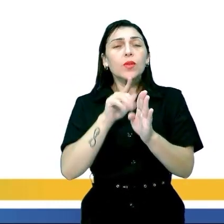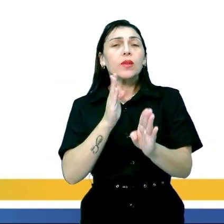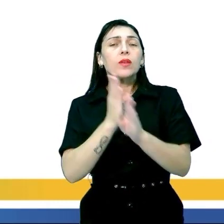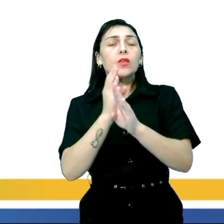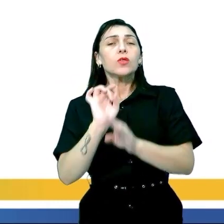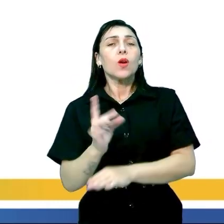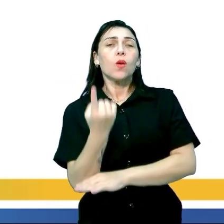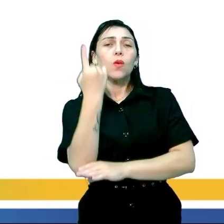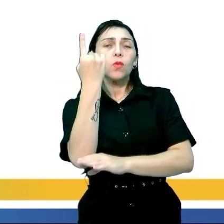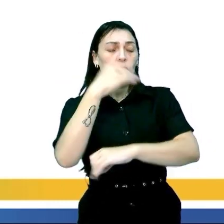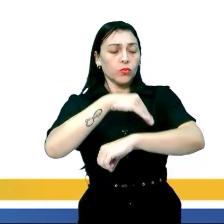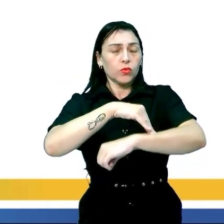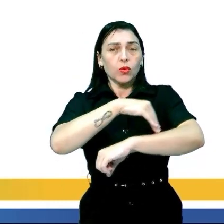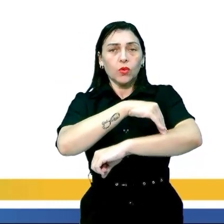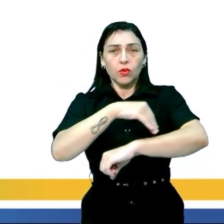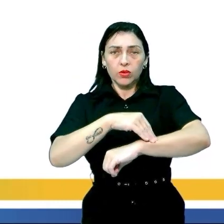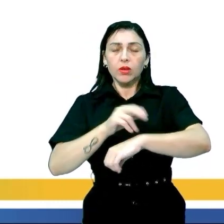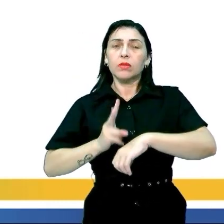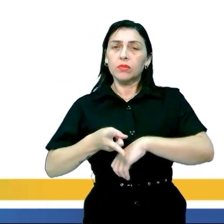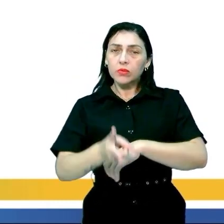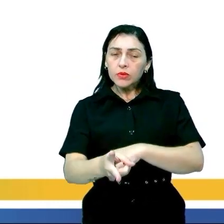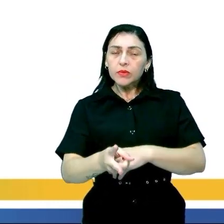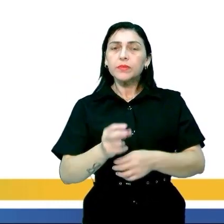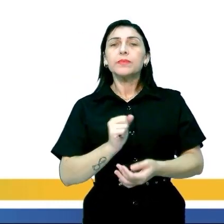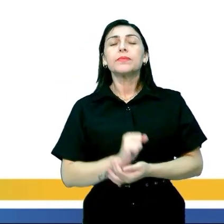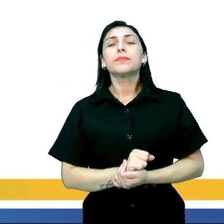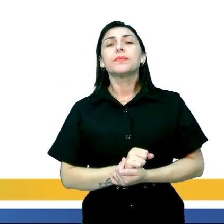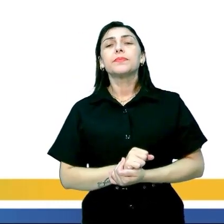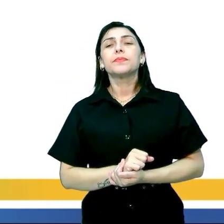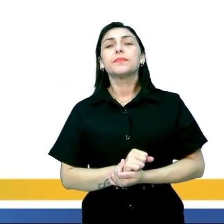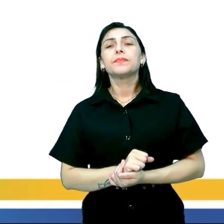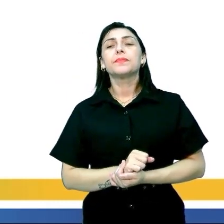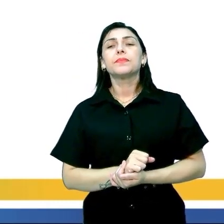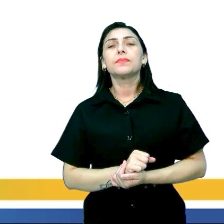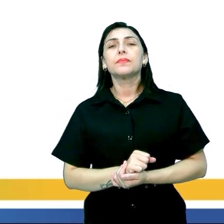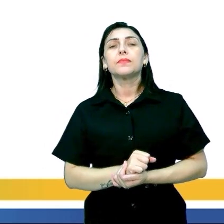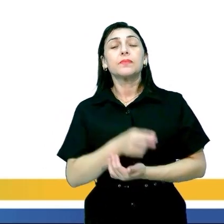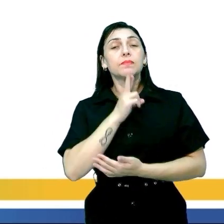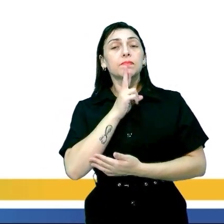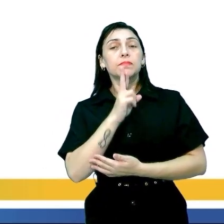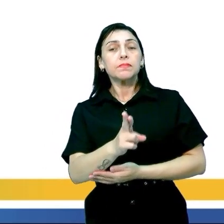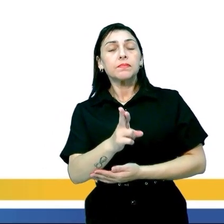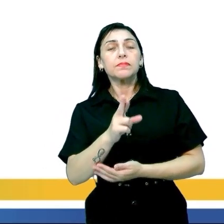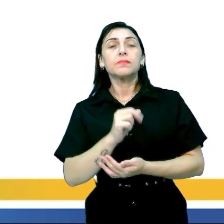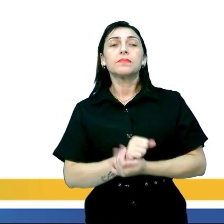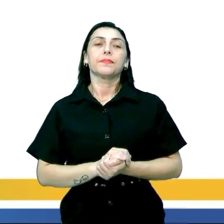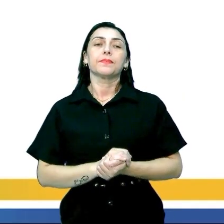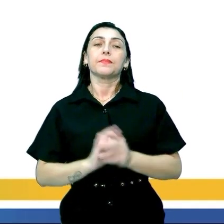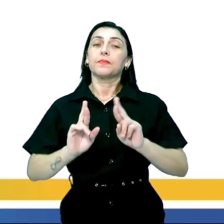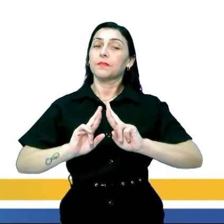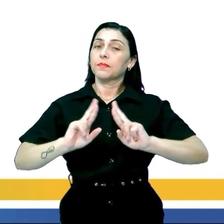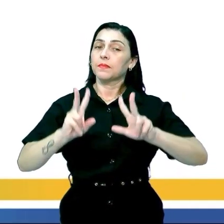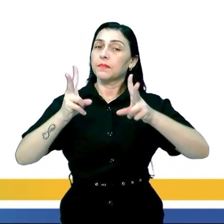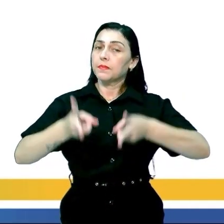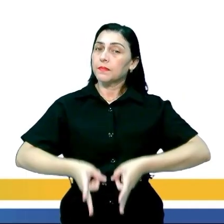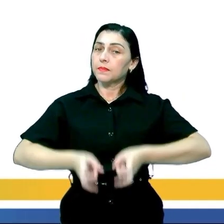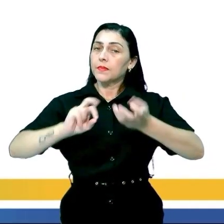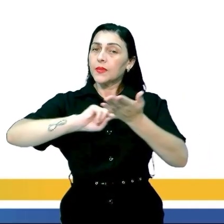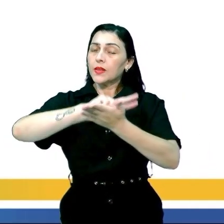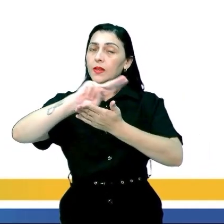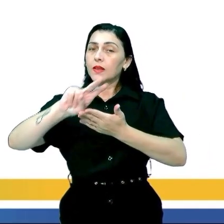só um toque. E assim por diante, né? Então, vamos lá para as questões. As